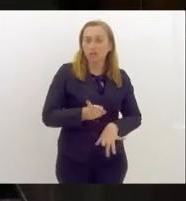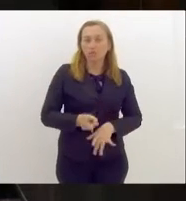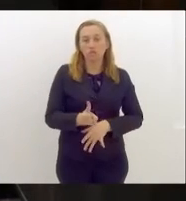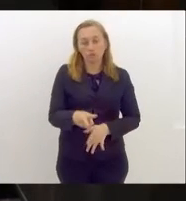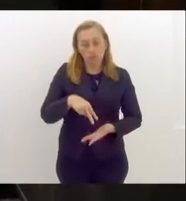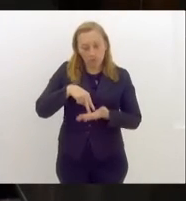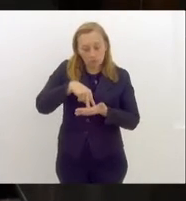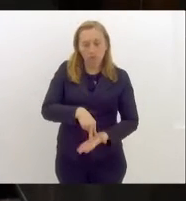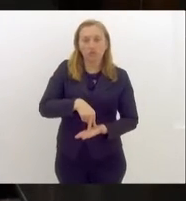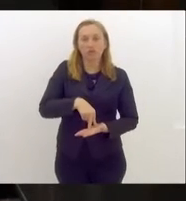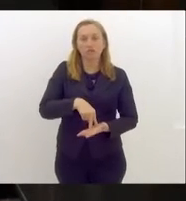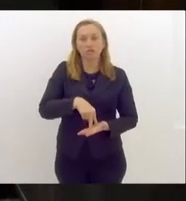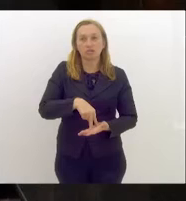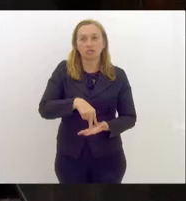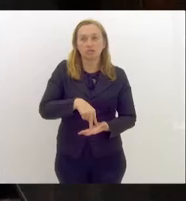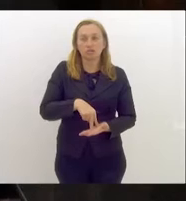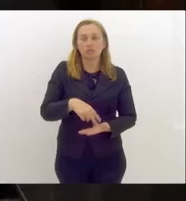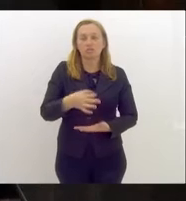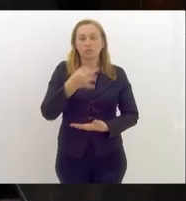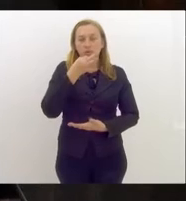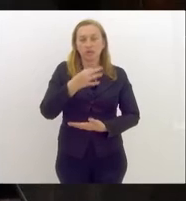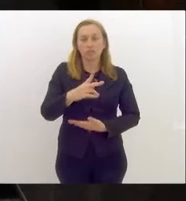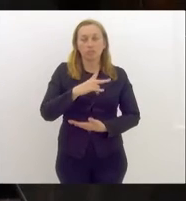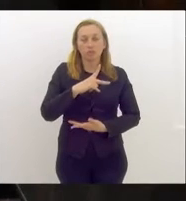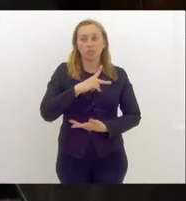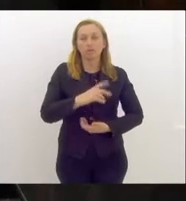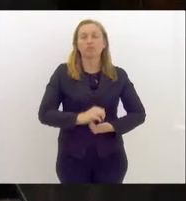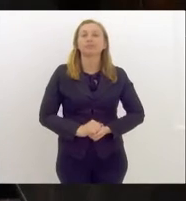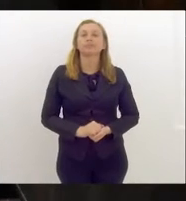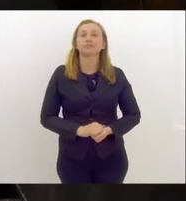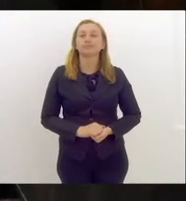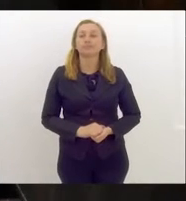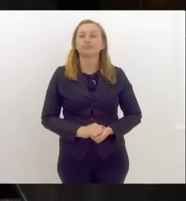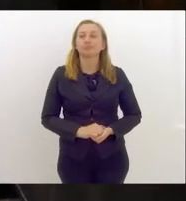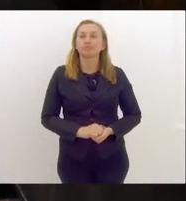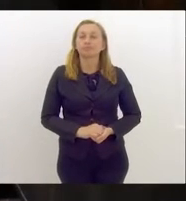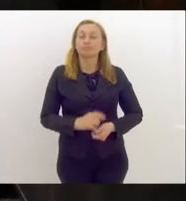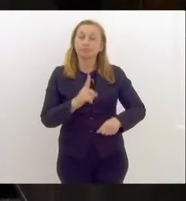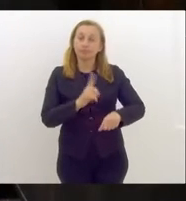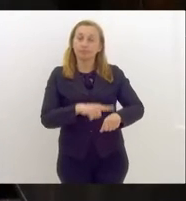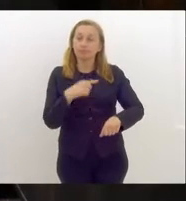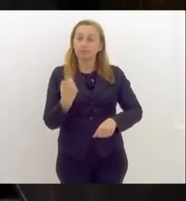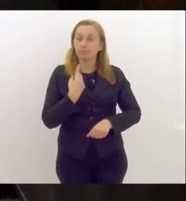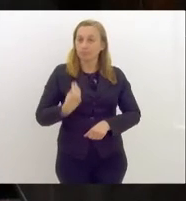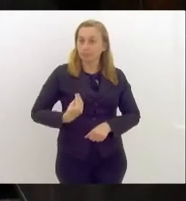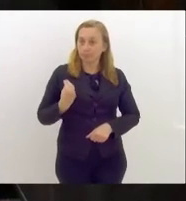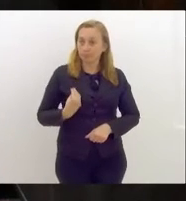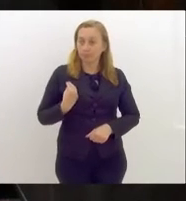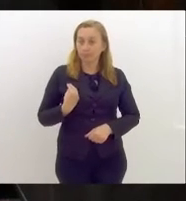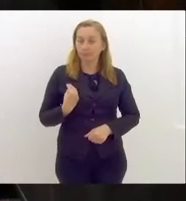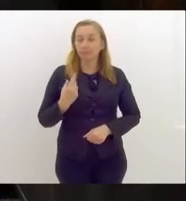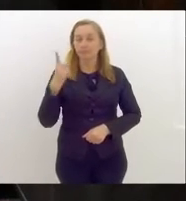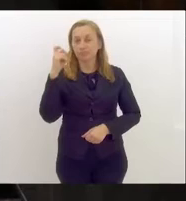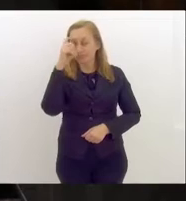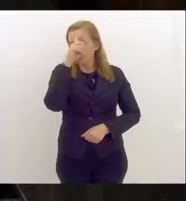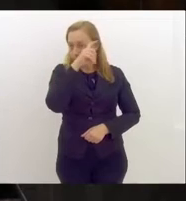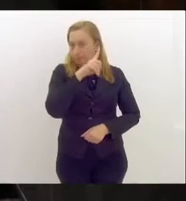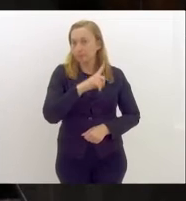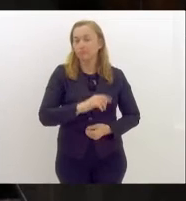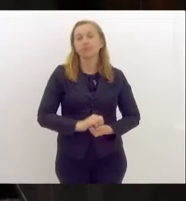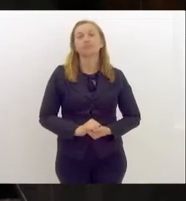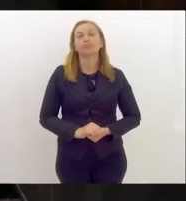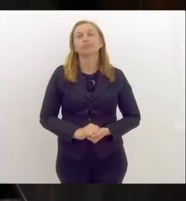com as suas posições em tempos que vivemos tão duros e